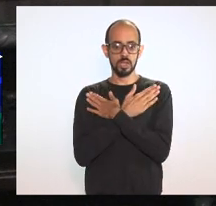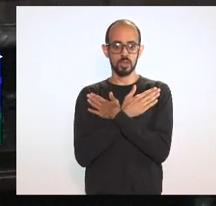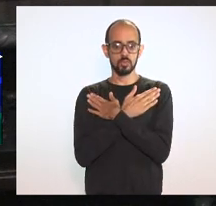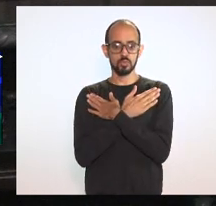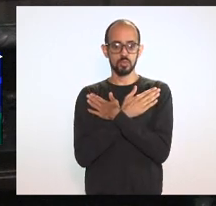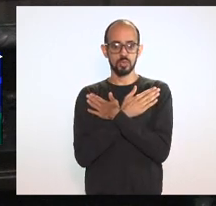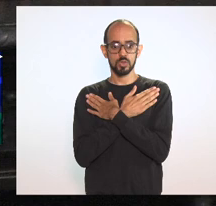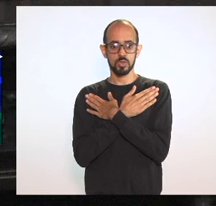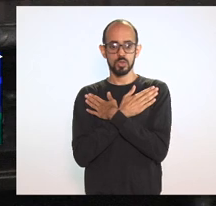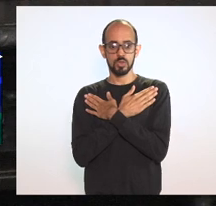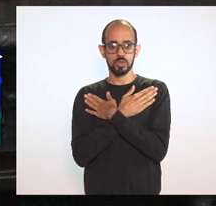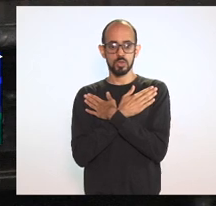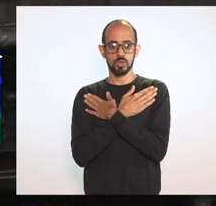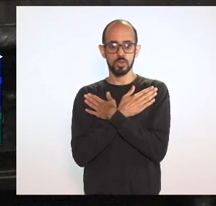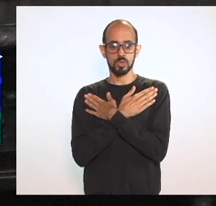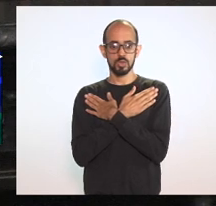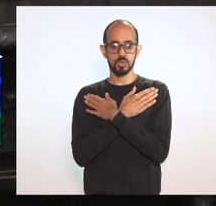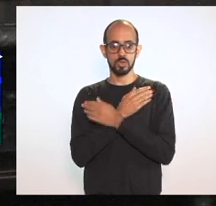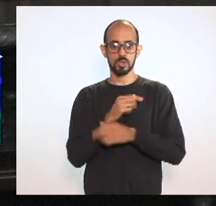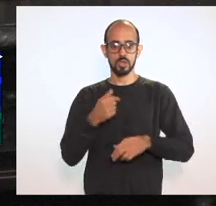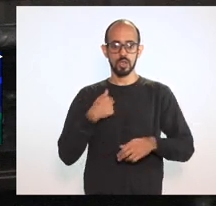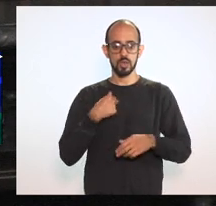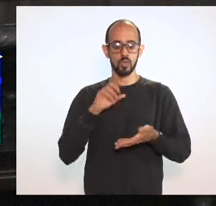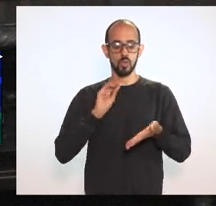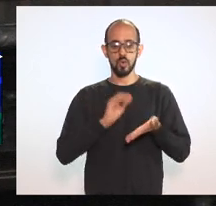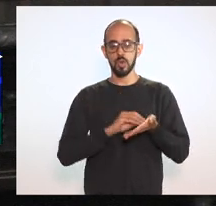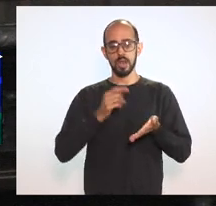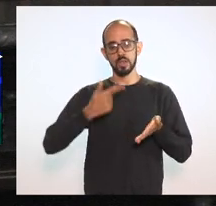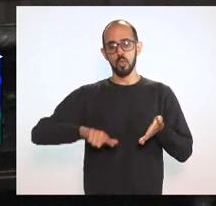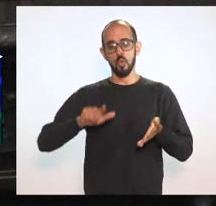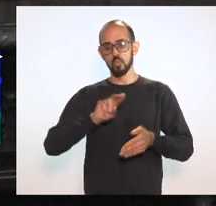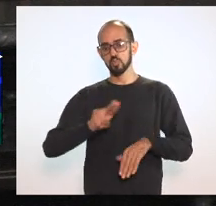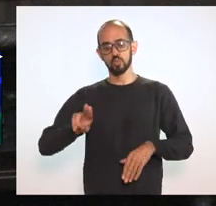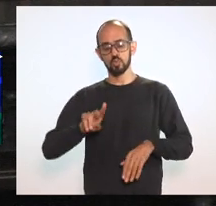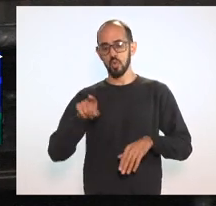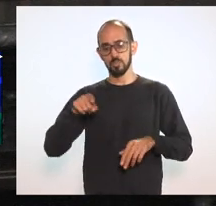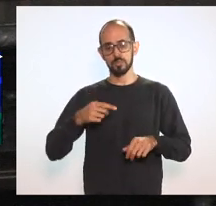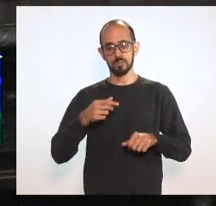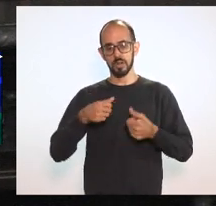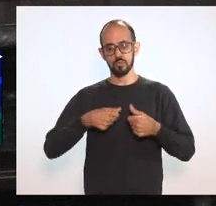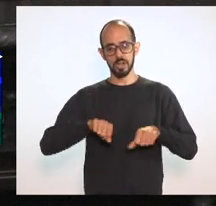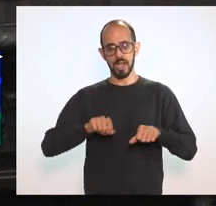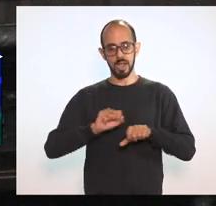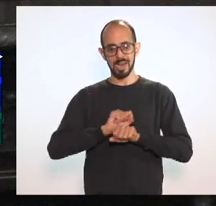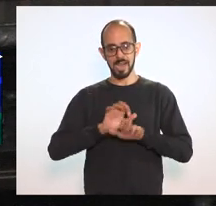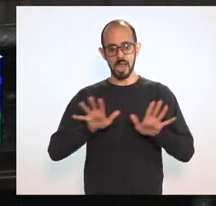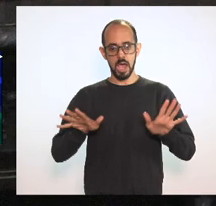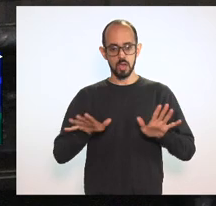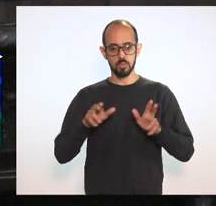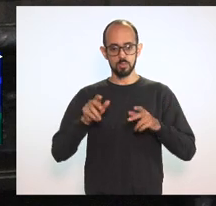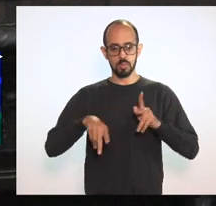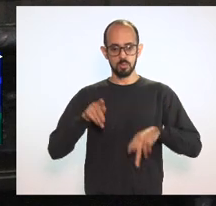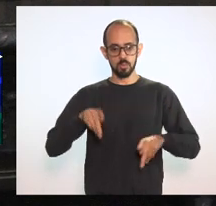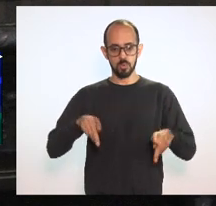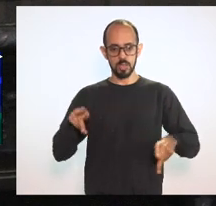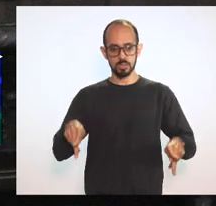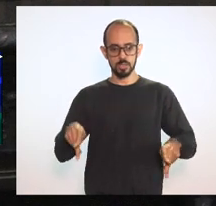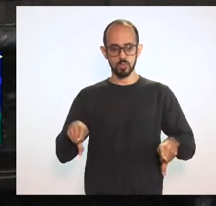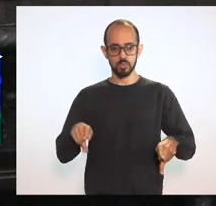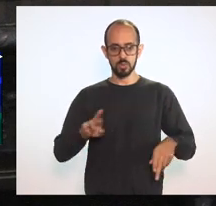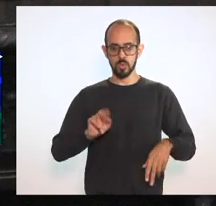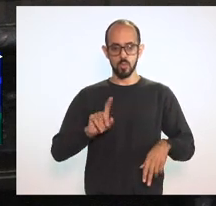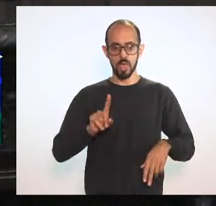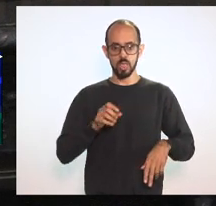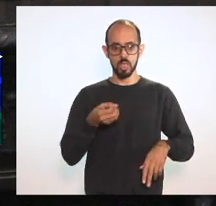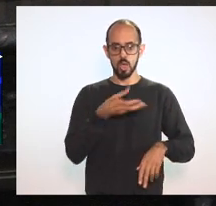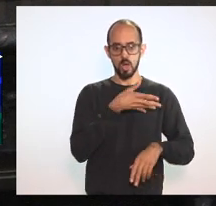jornadas de bloqueio sanitário para deixar bem claro para a população Qual é a mensagem que você quer passar não são